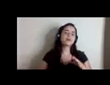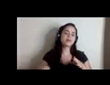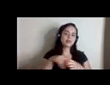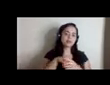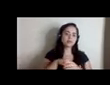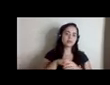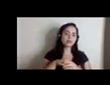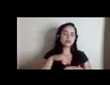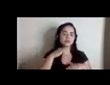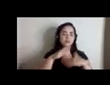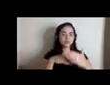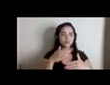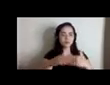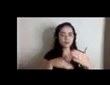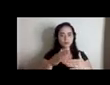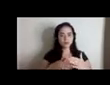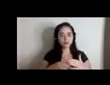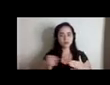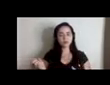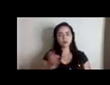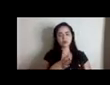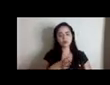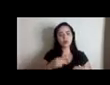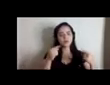do processo desses novos